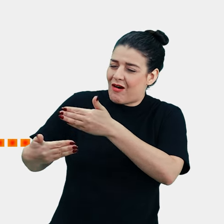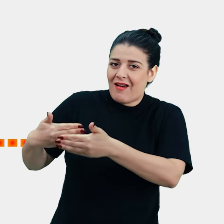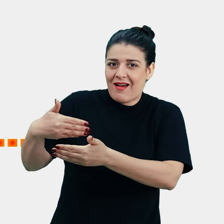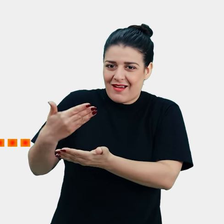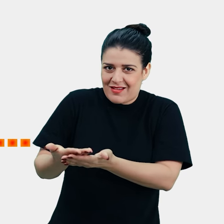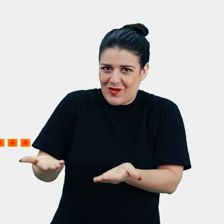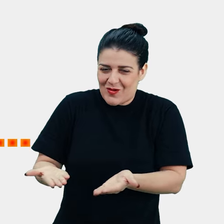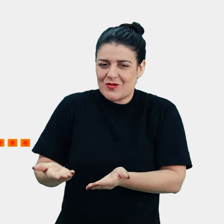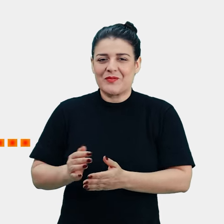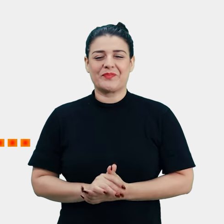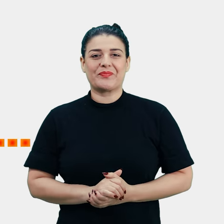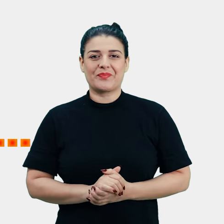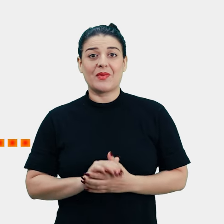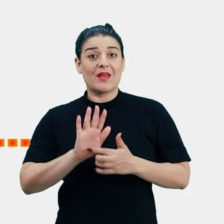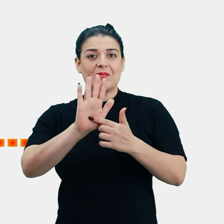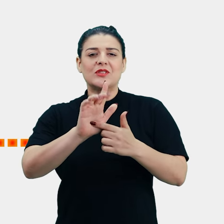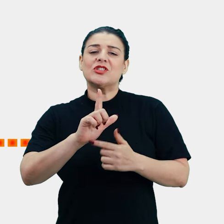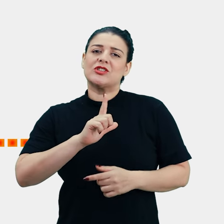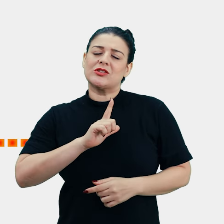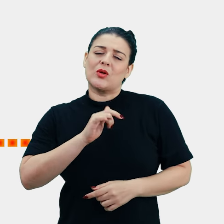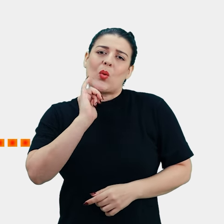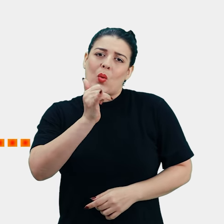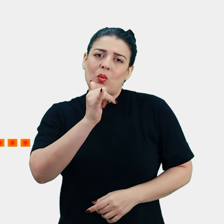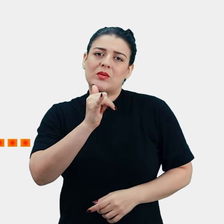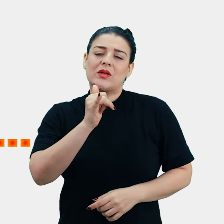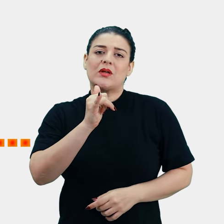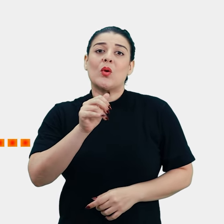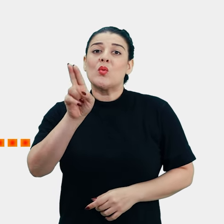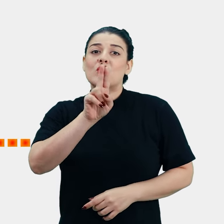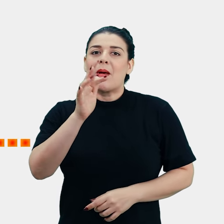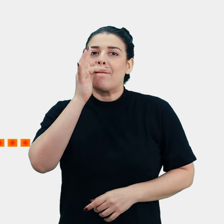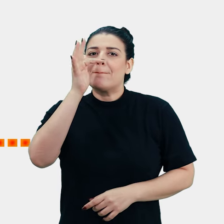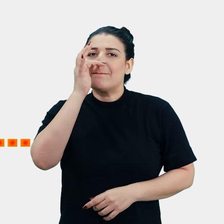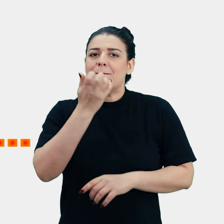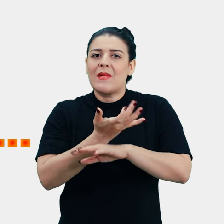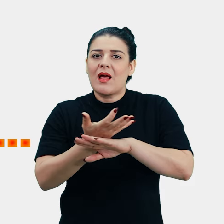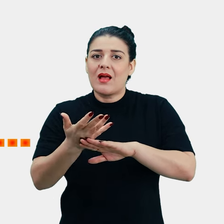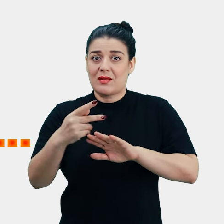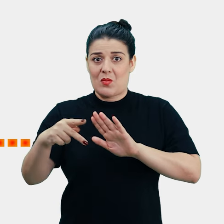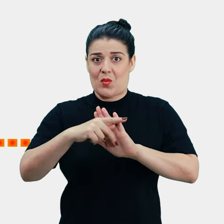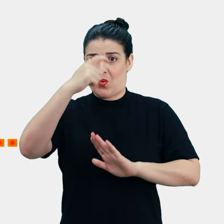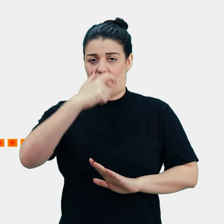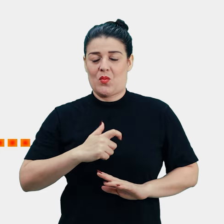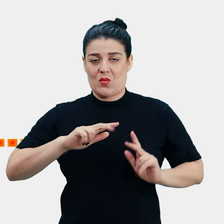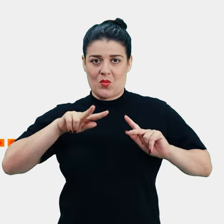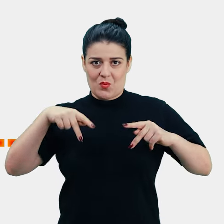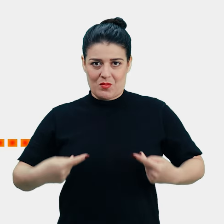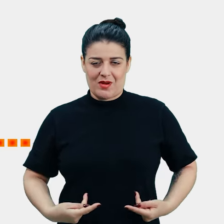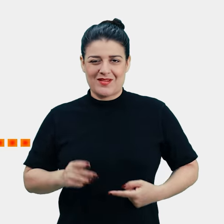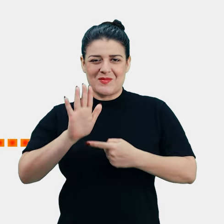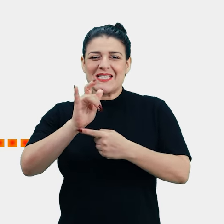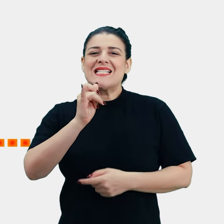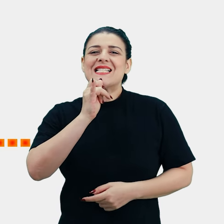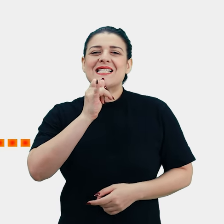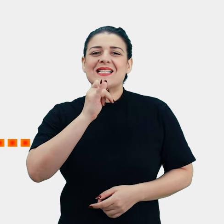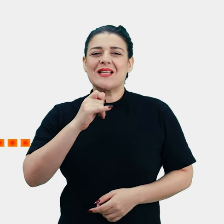aqui hoje para mostrar para vocês alguns relatos, né, do uso de plantas pela humanidade. Então, vou começar mostrando esse exemplo